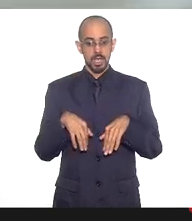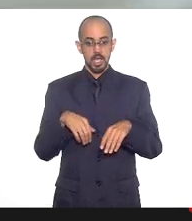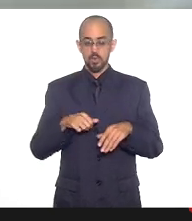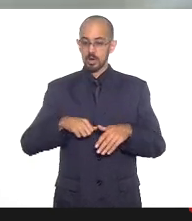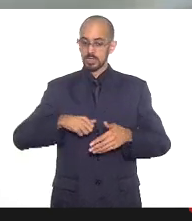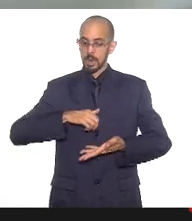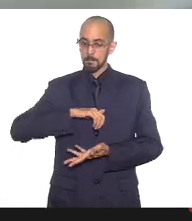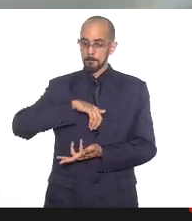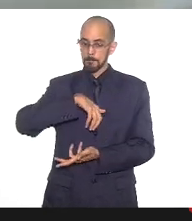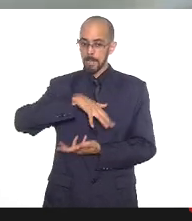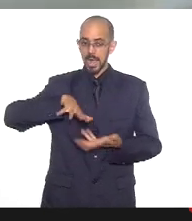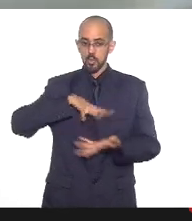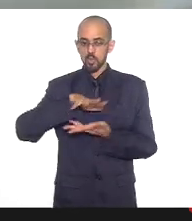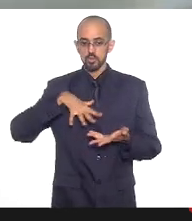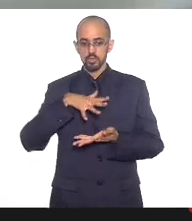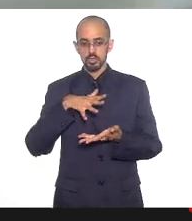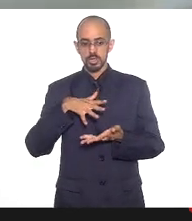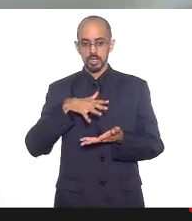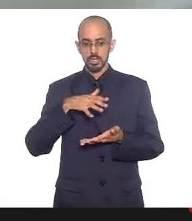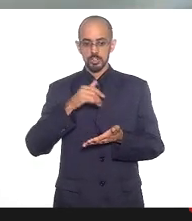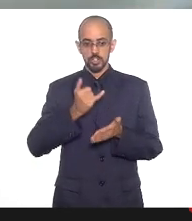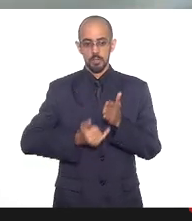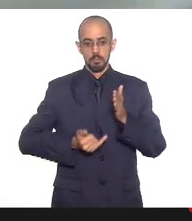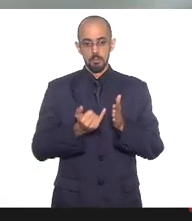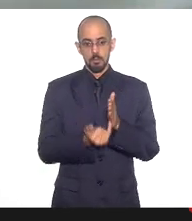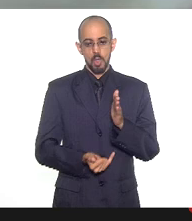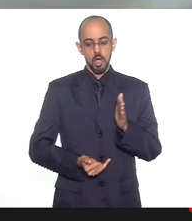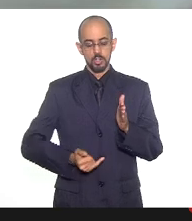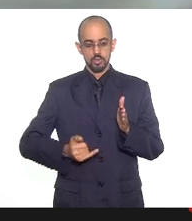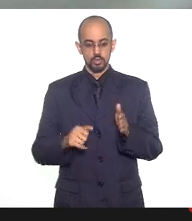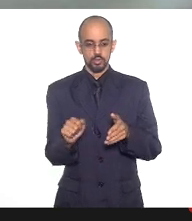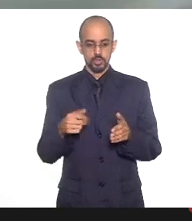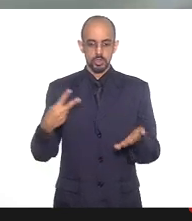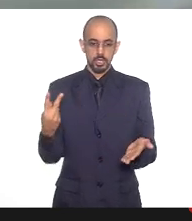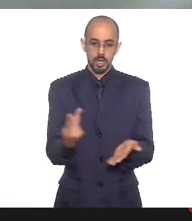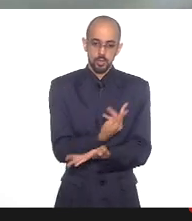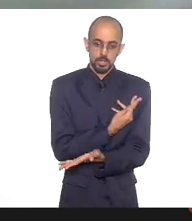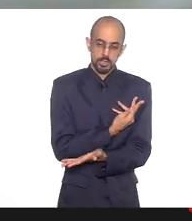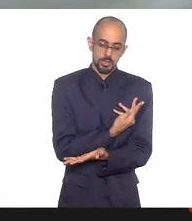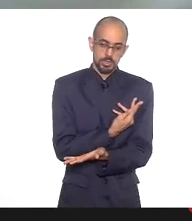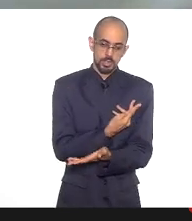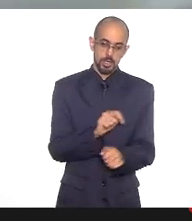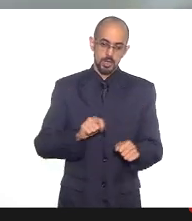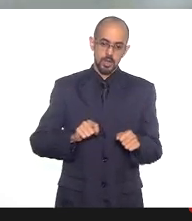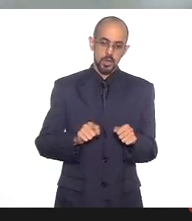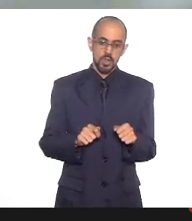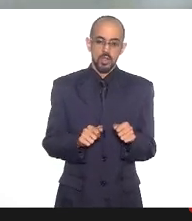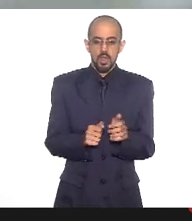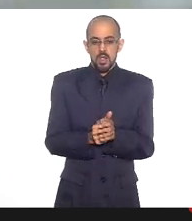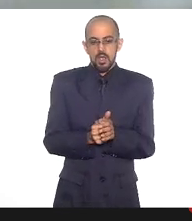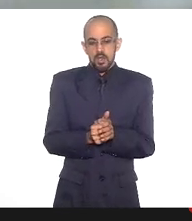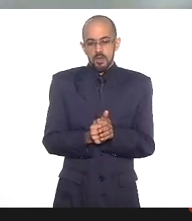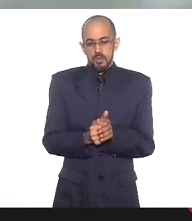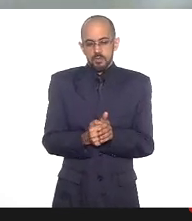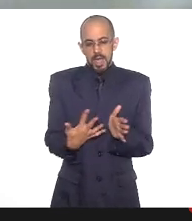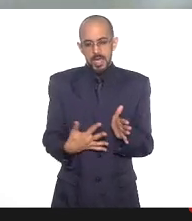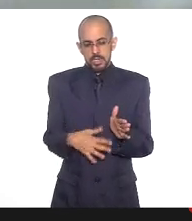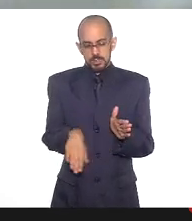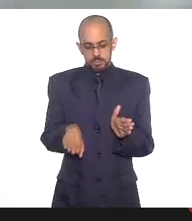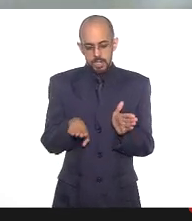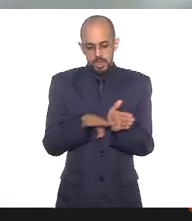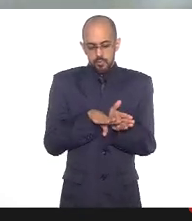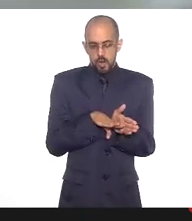balbúrdia tributária que envolveu tantas e tantas plataformas,